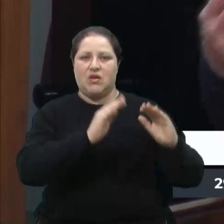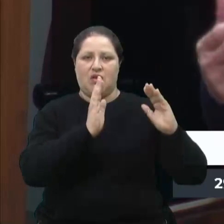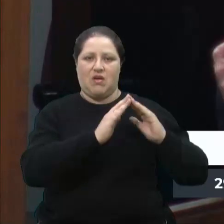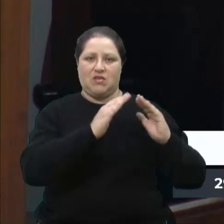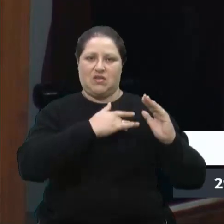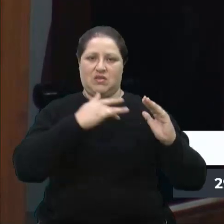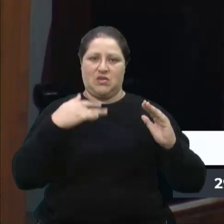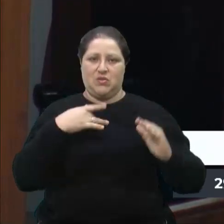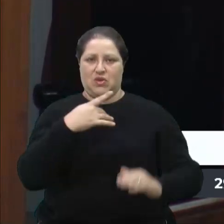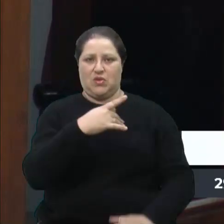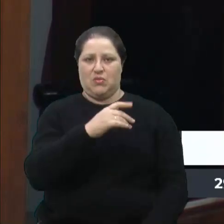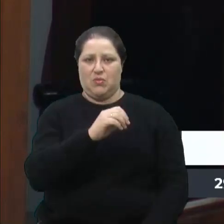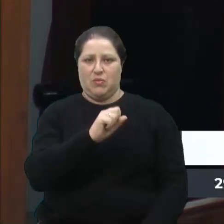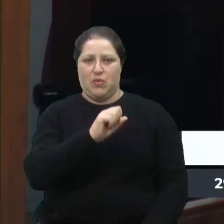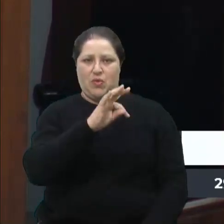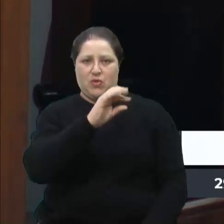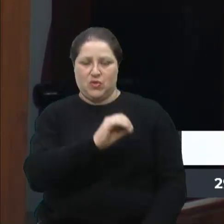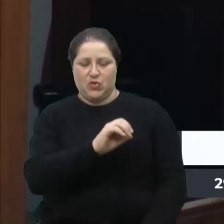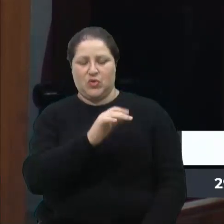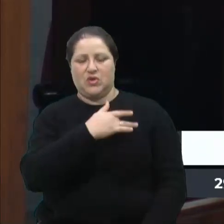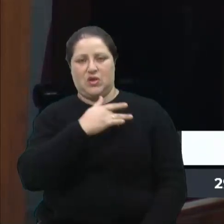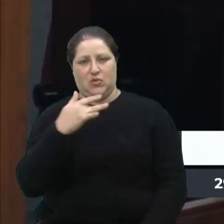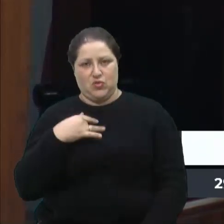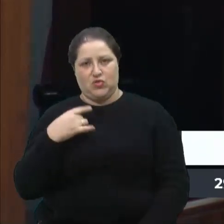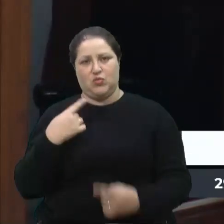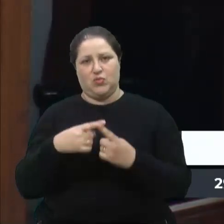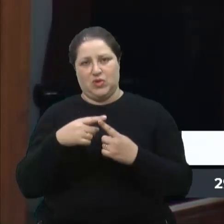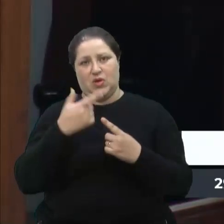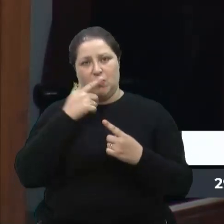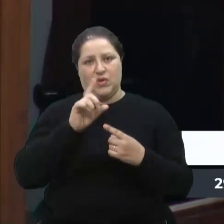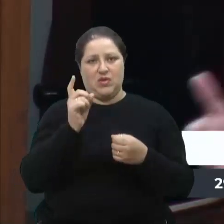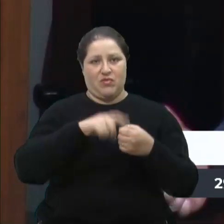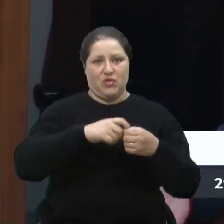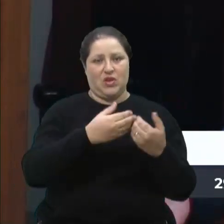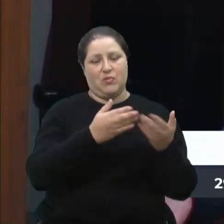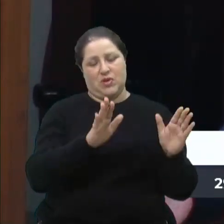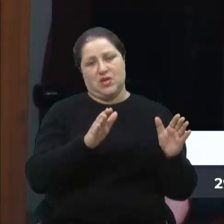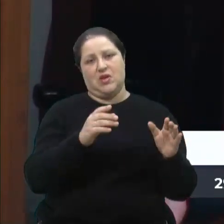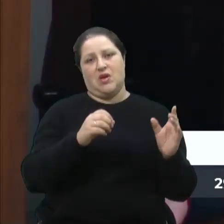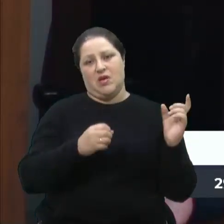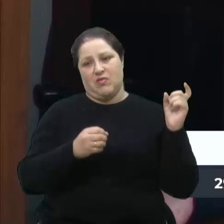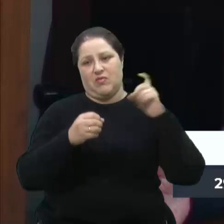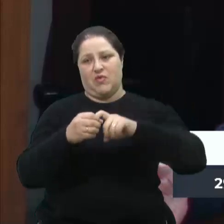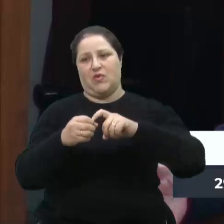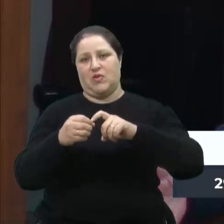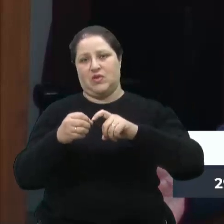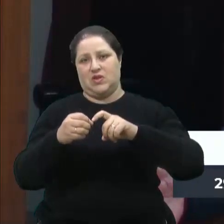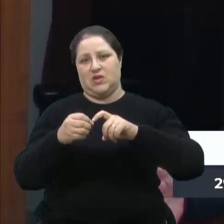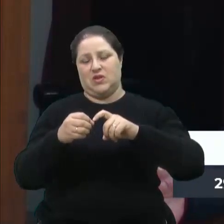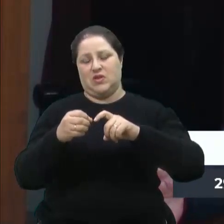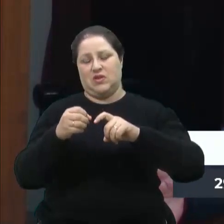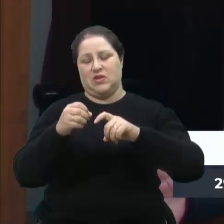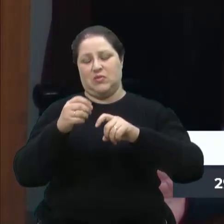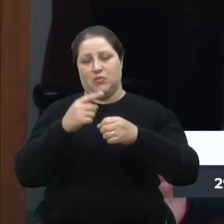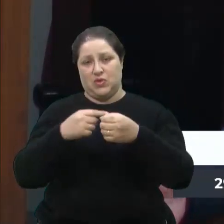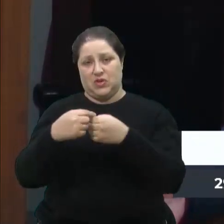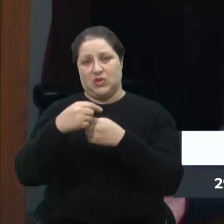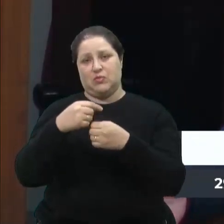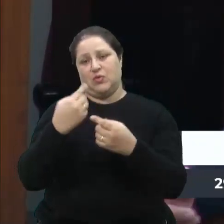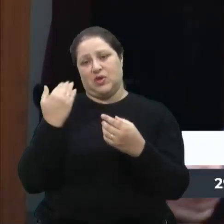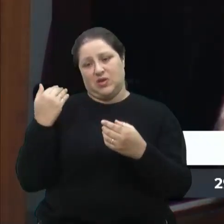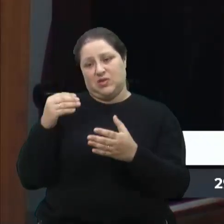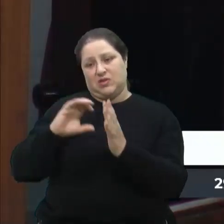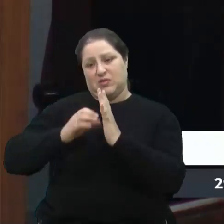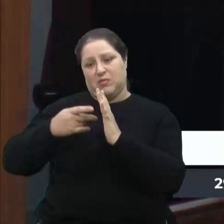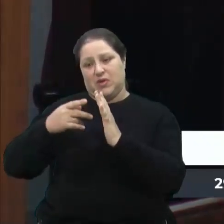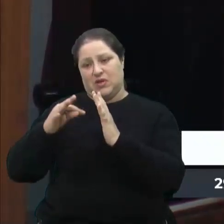E reabrir, porque ele começou a pagar o dinheiro que os municípios têm direito. Eles têm direito a receber. O PT não pagava.